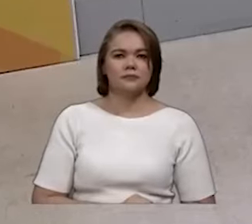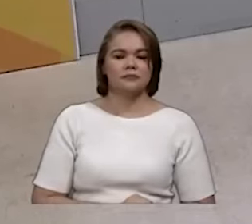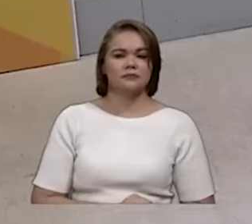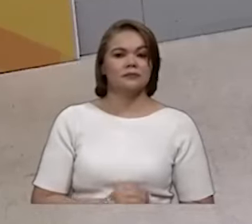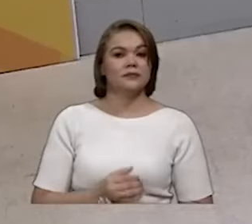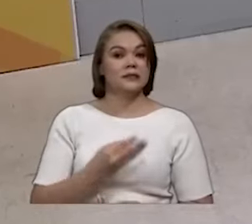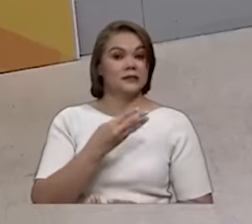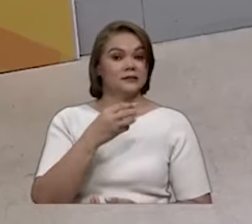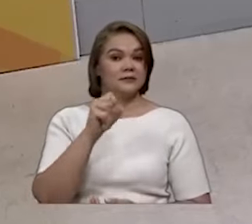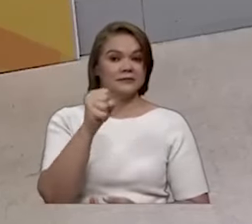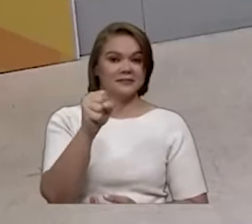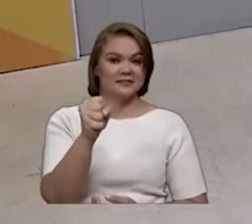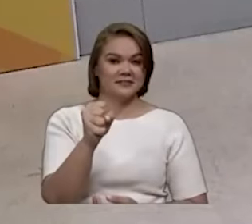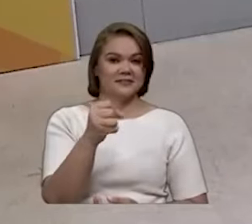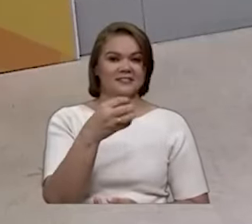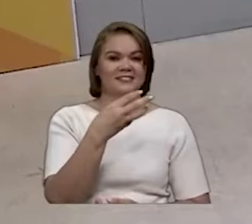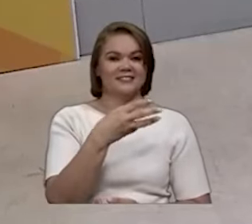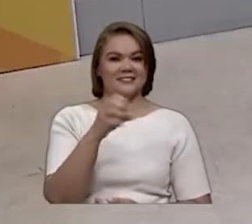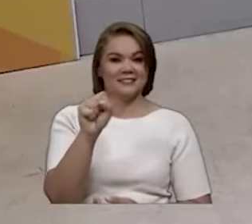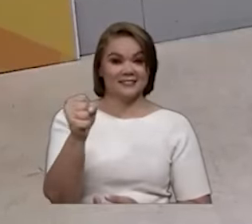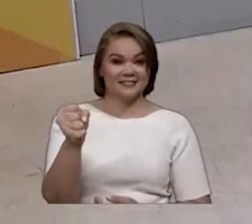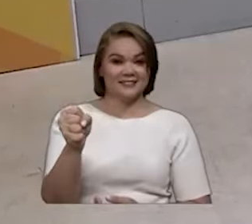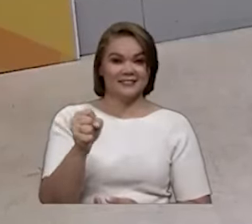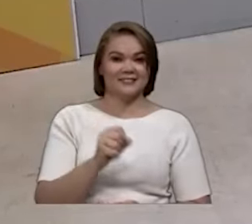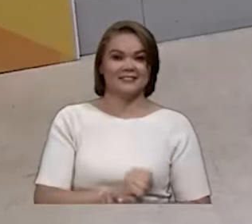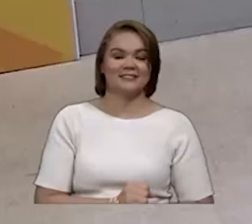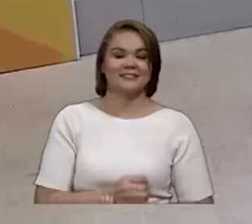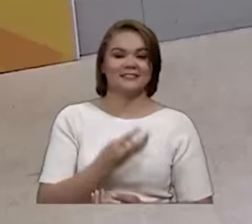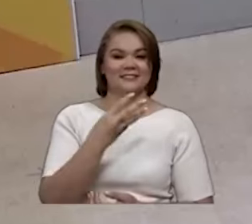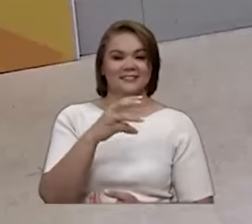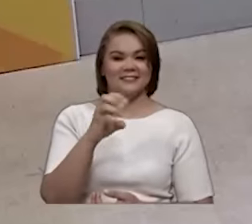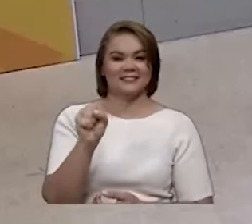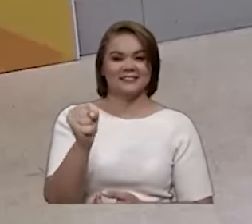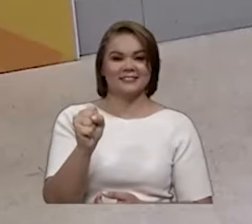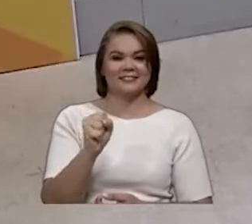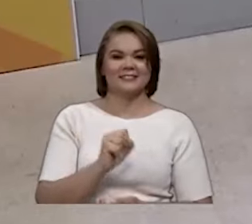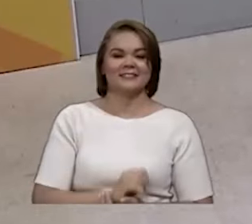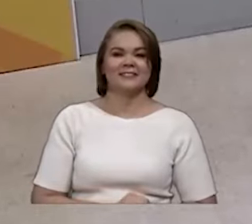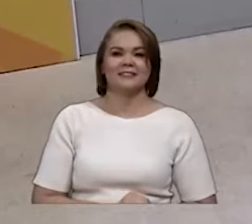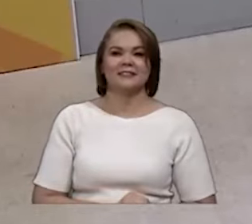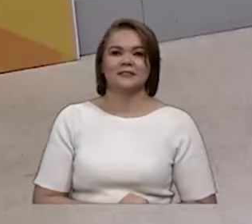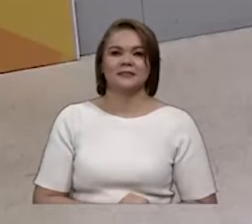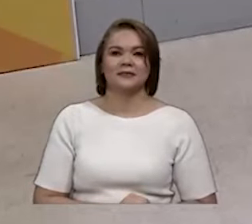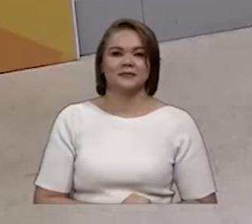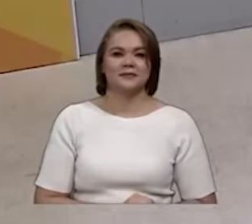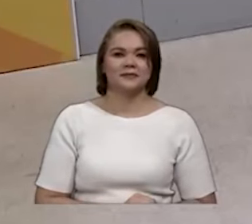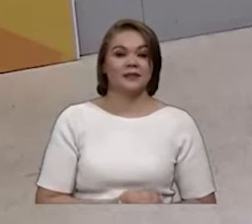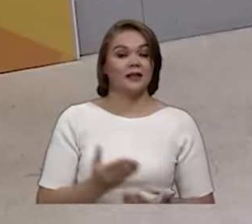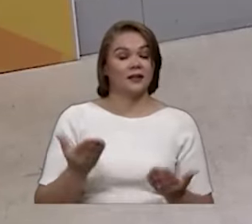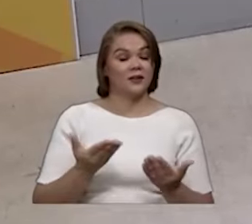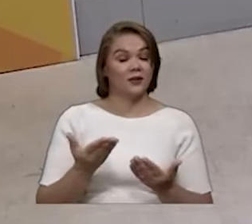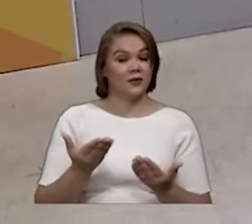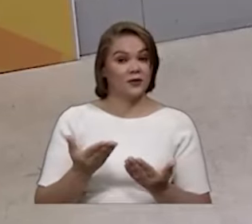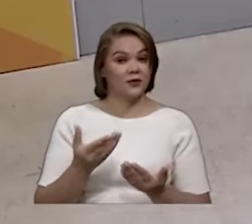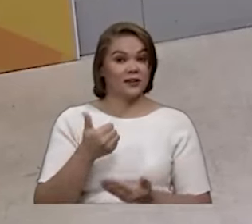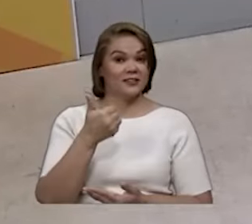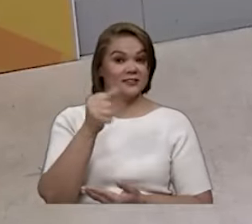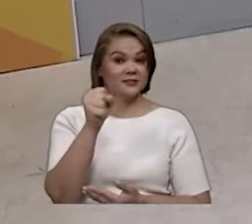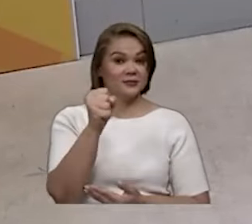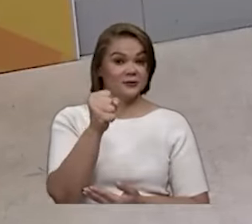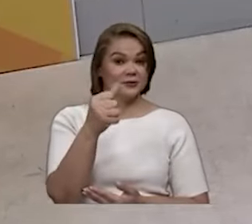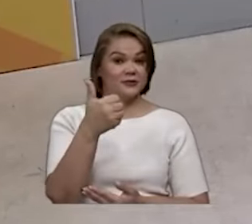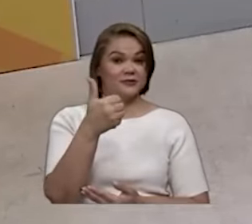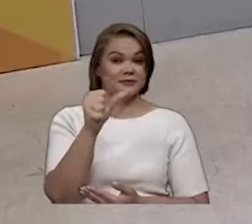20, 38, 38, 38. E agora